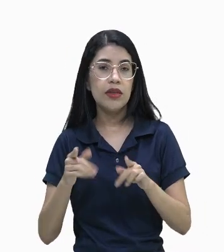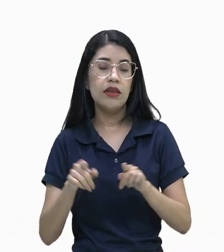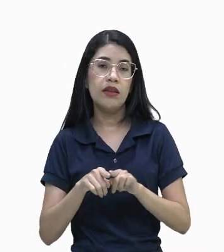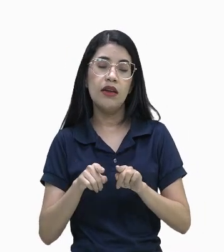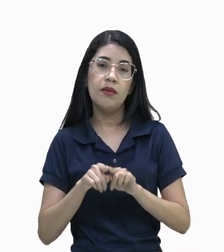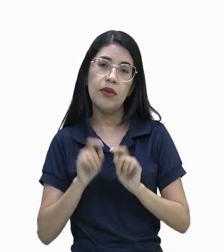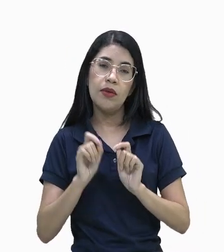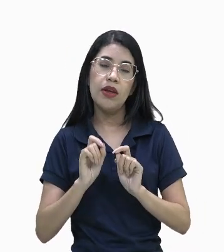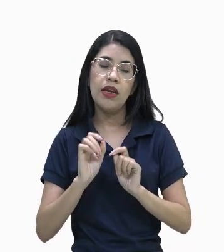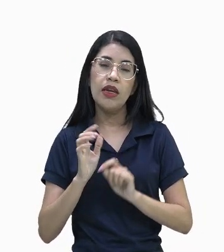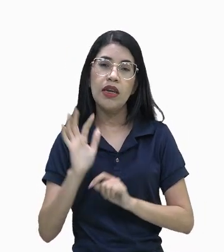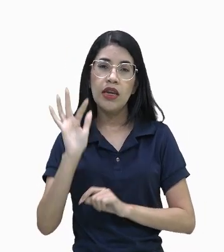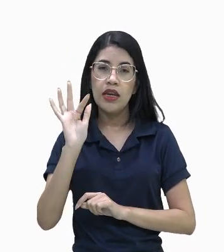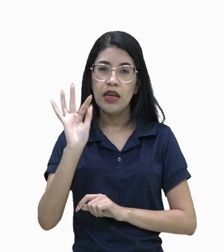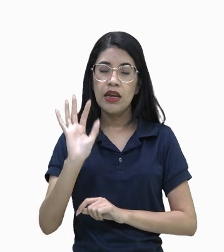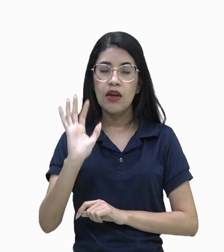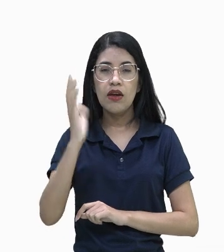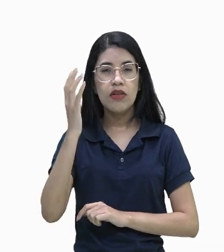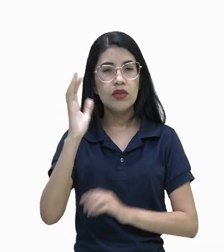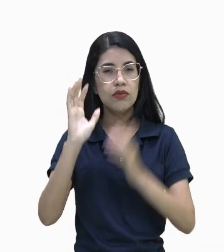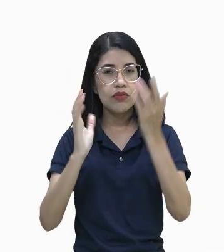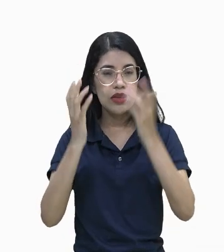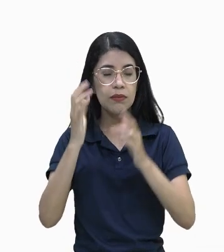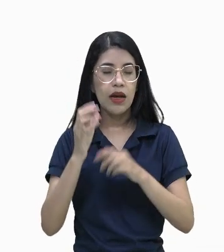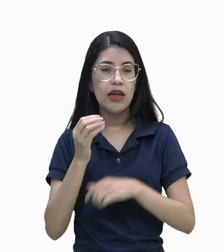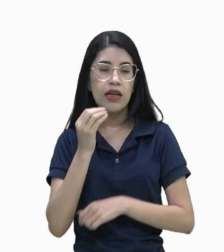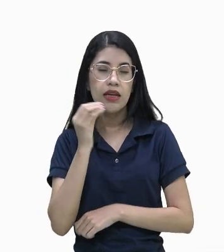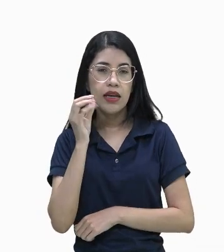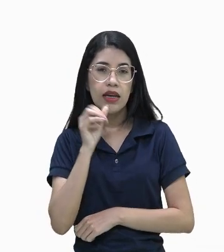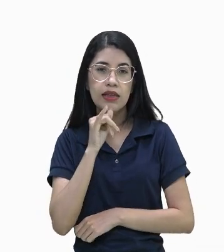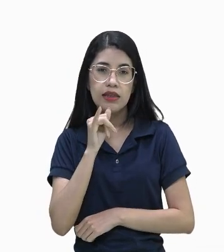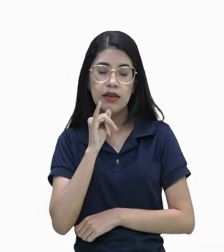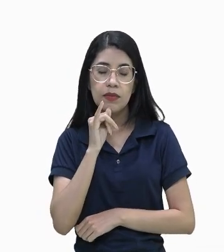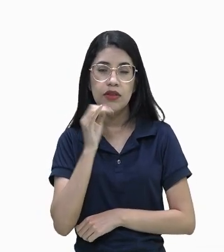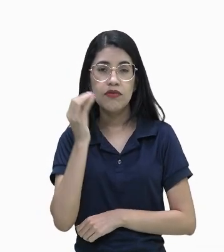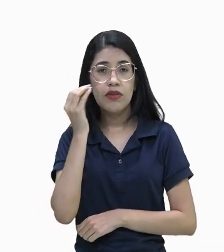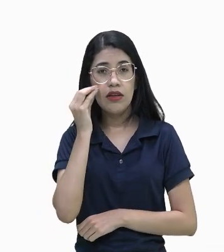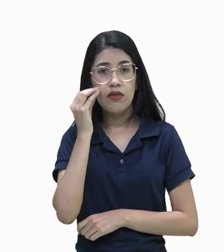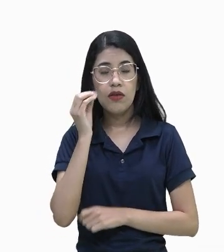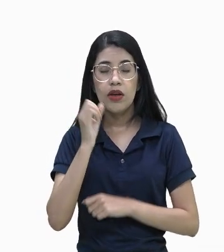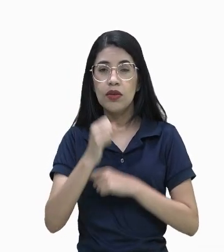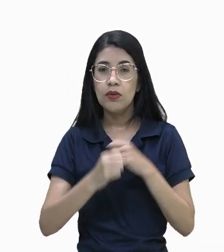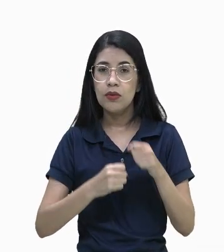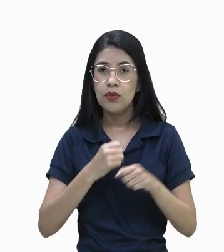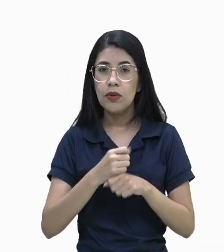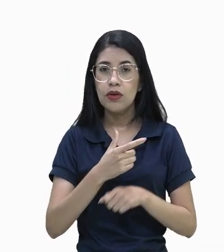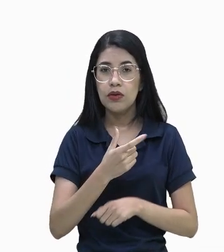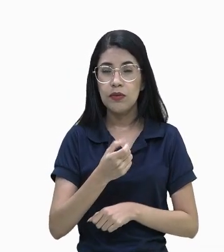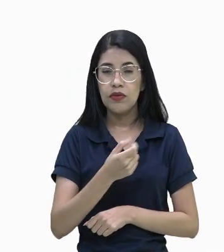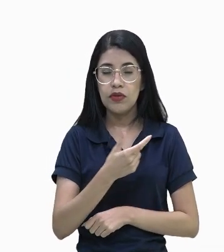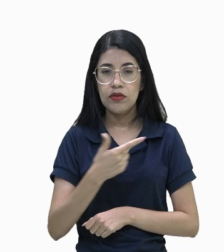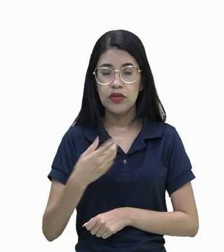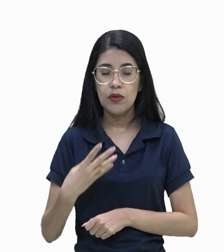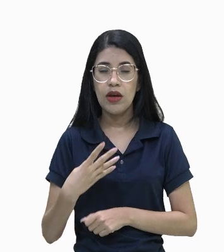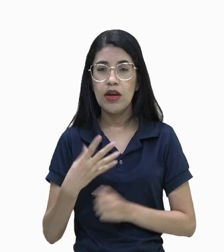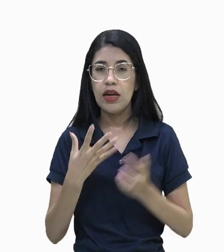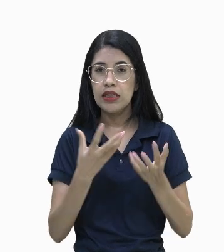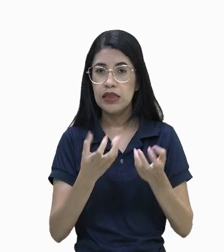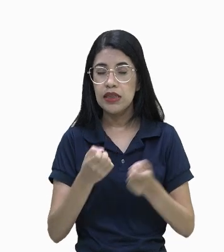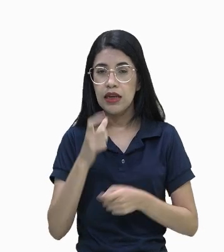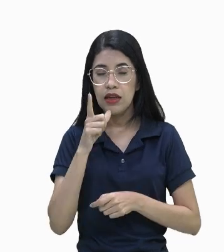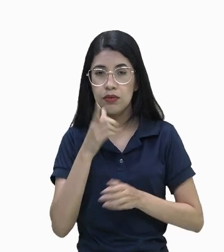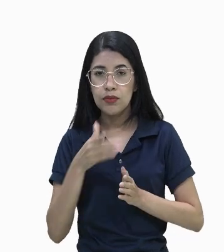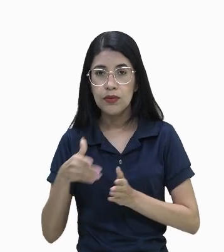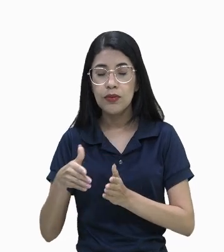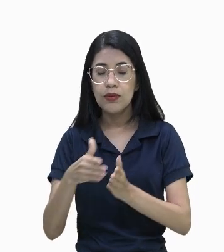eventos climáticos extremos, como se observou durante os recordes de seca dos rios da Amazônia